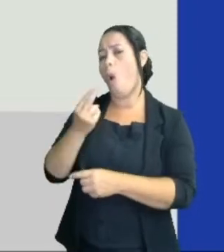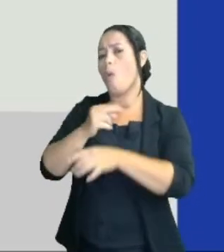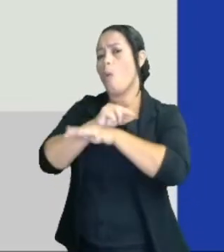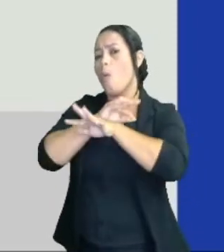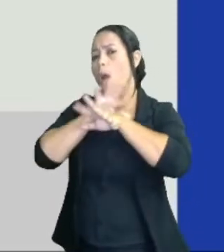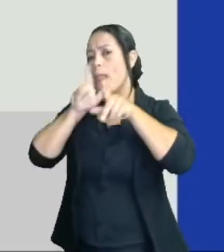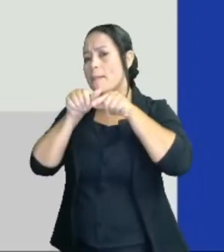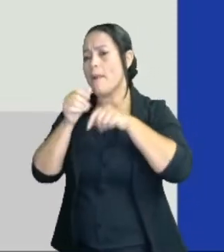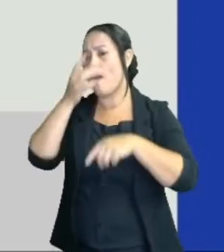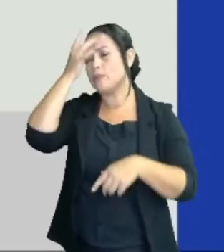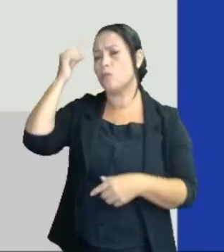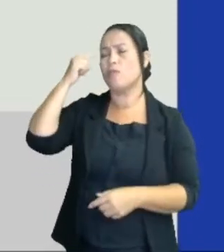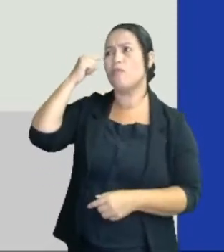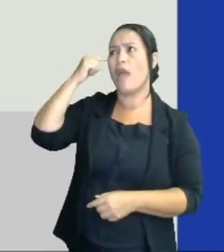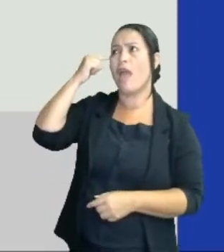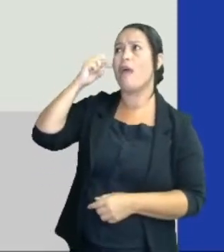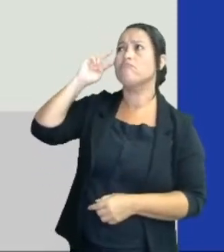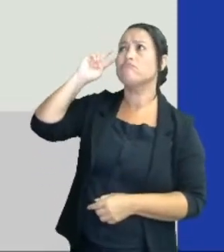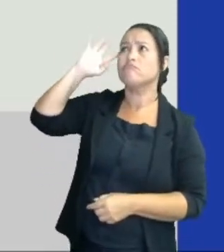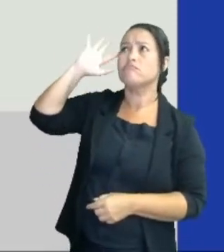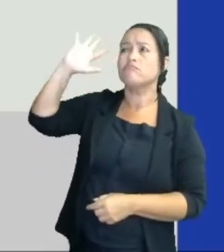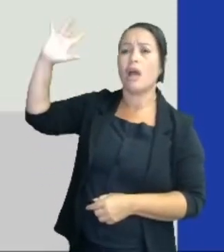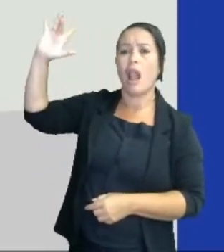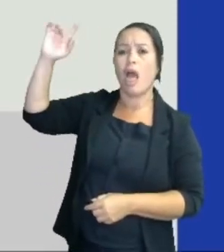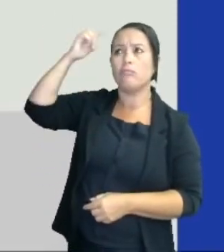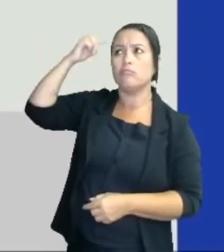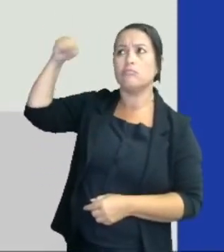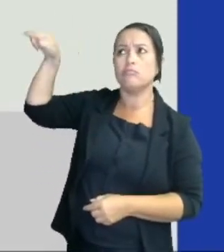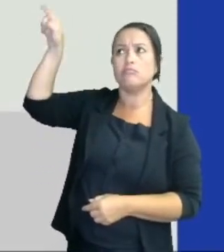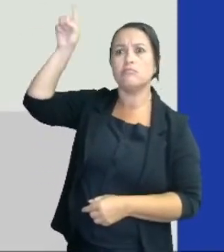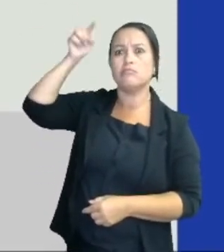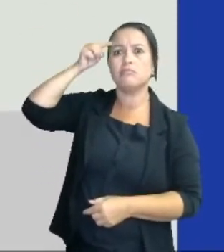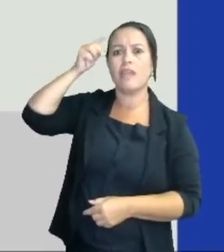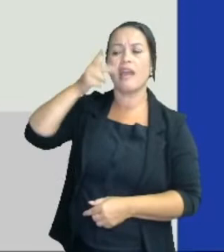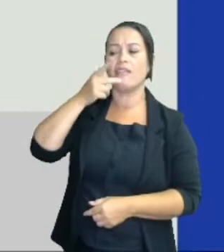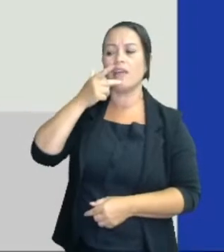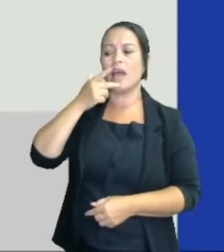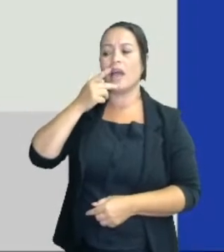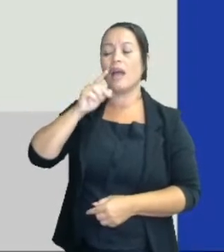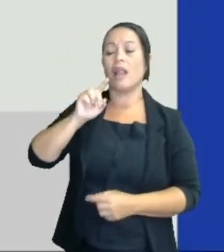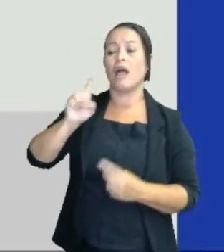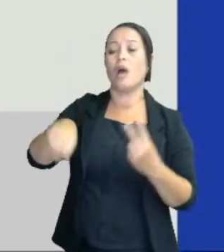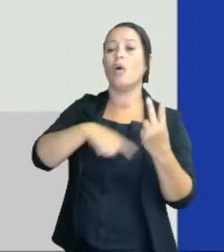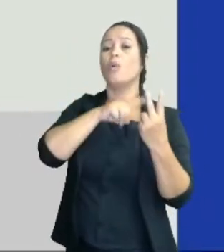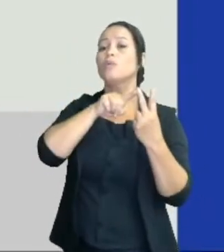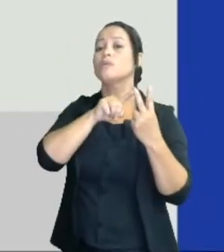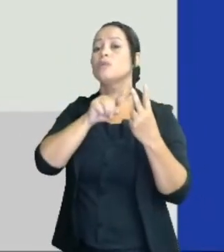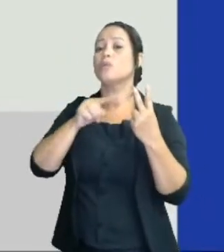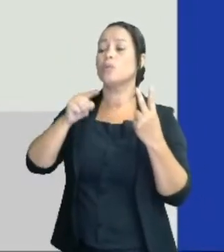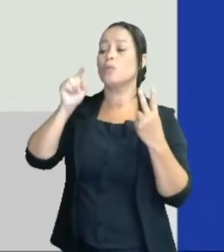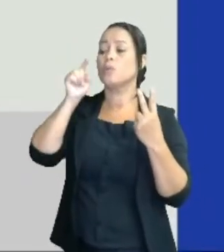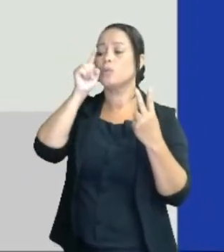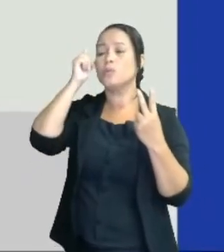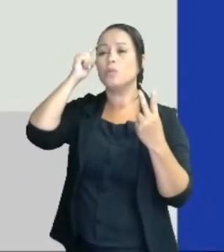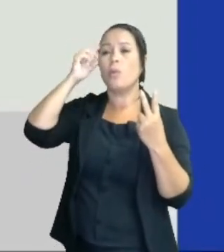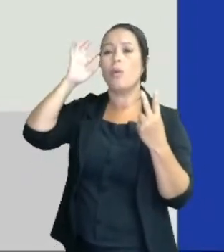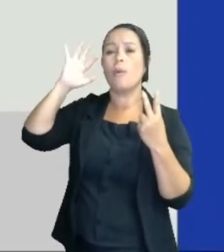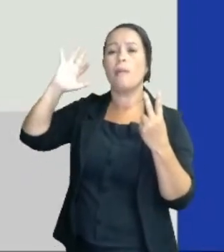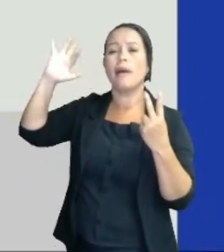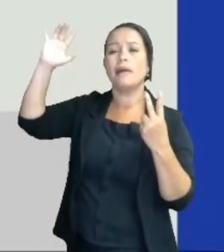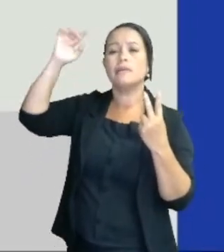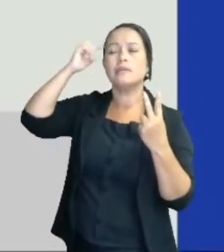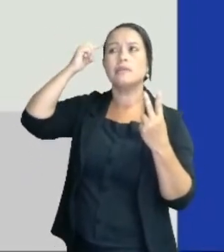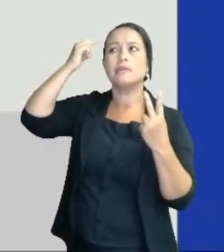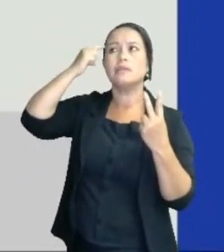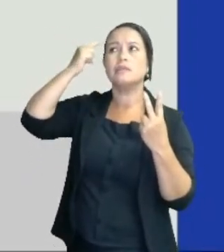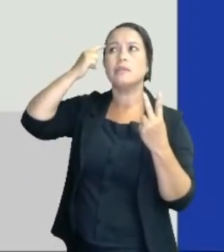que vocês verem esse balãozinho aí, é a fala do personagem. O segundo balãozinho é o pensamento.